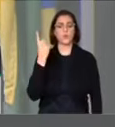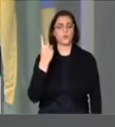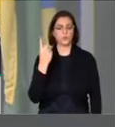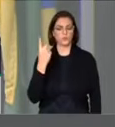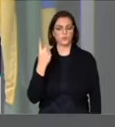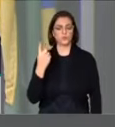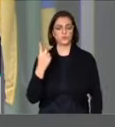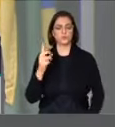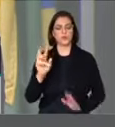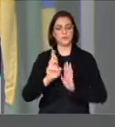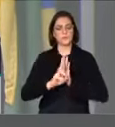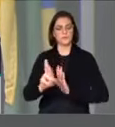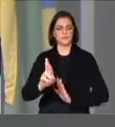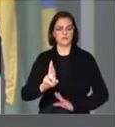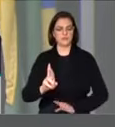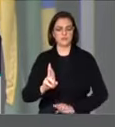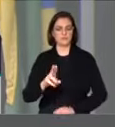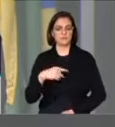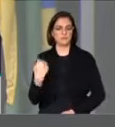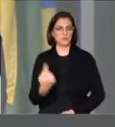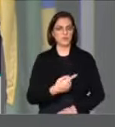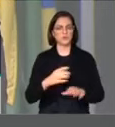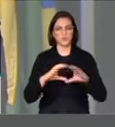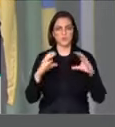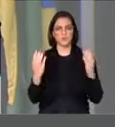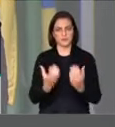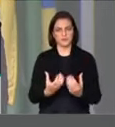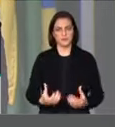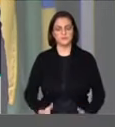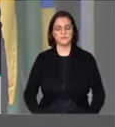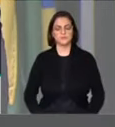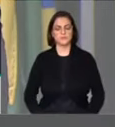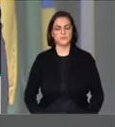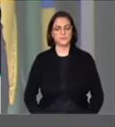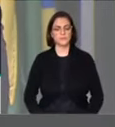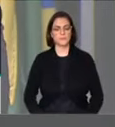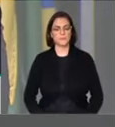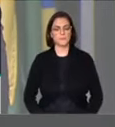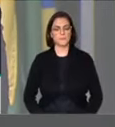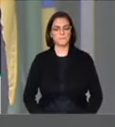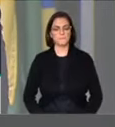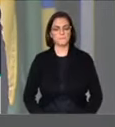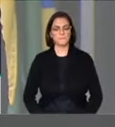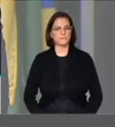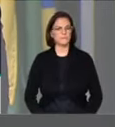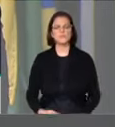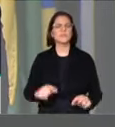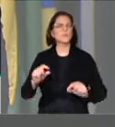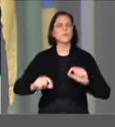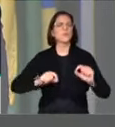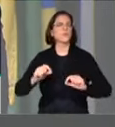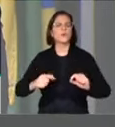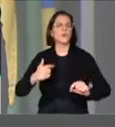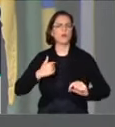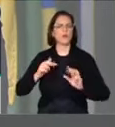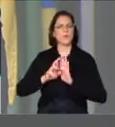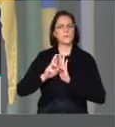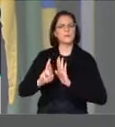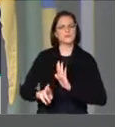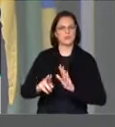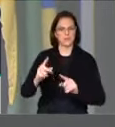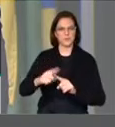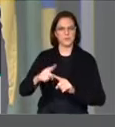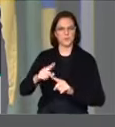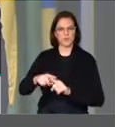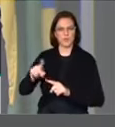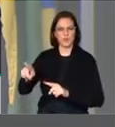comunidade. E eu não dou voz à nossa comunidade utilizando a minha voz. Eu dou voz à